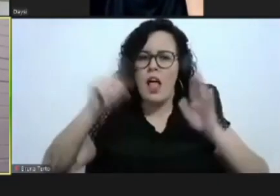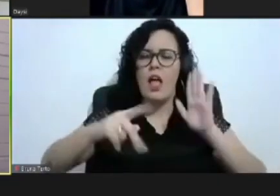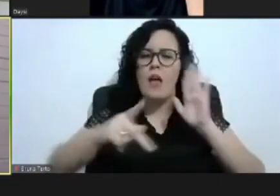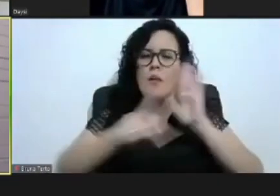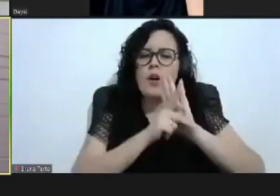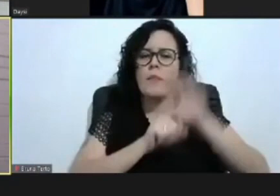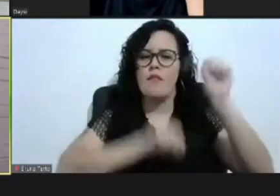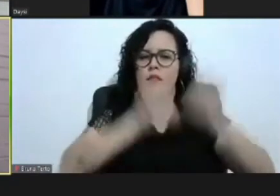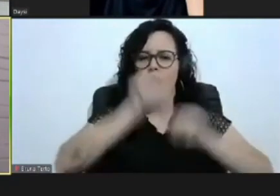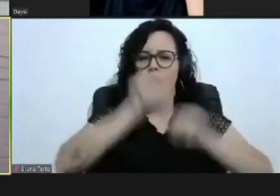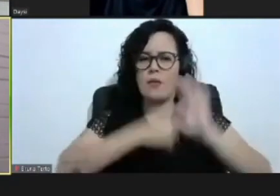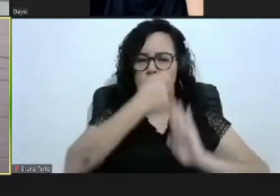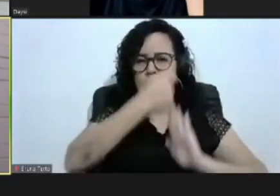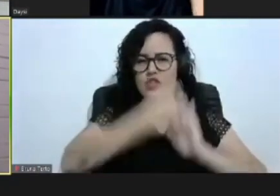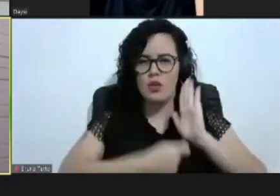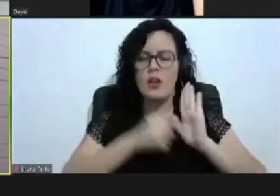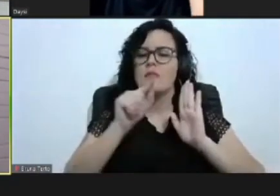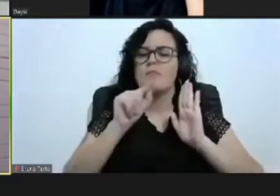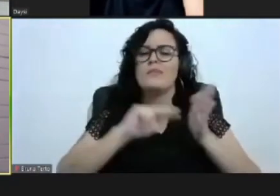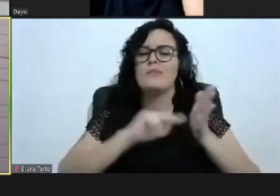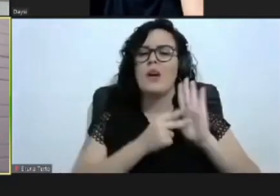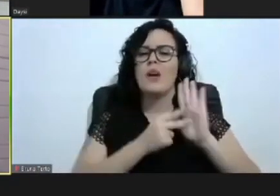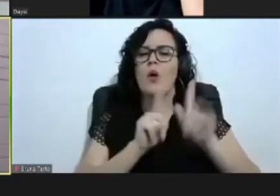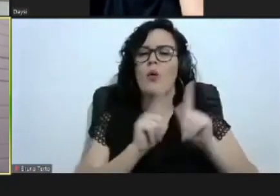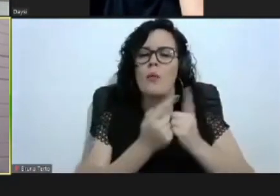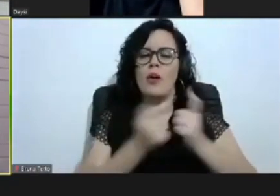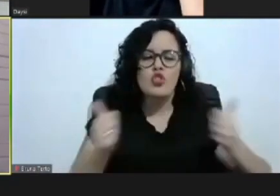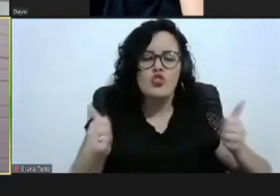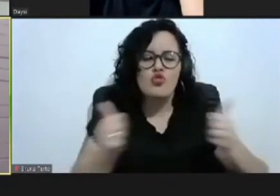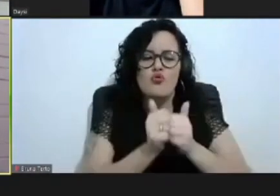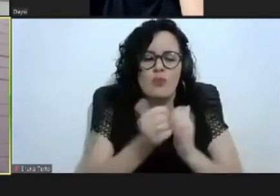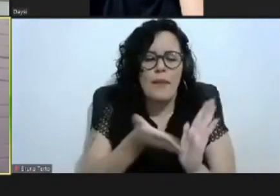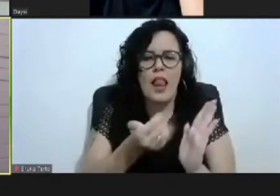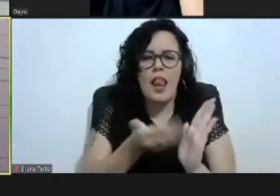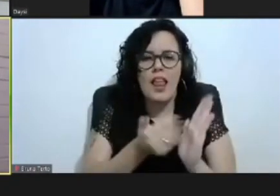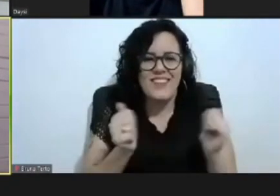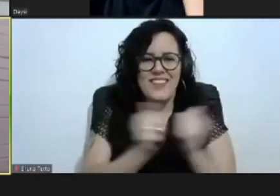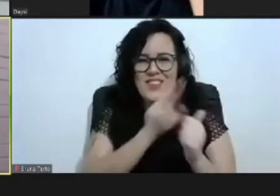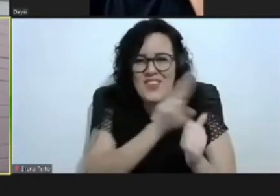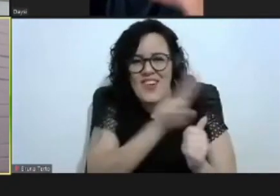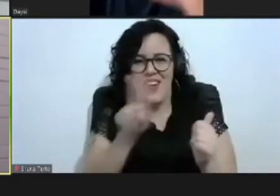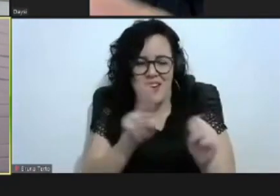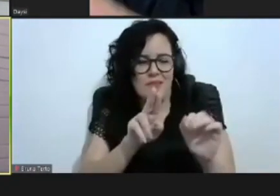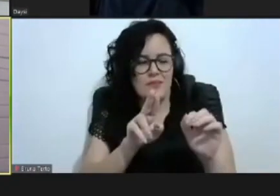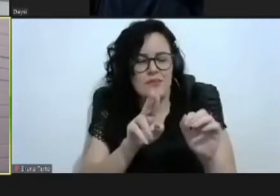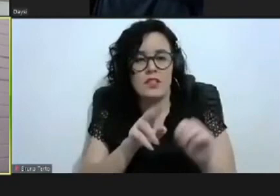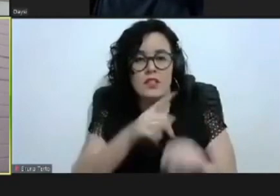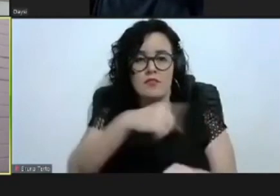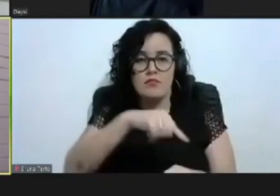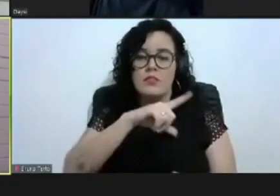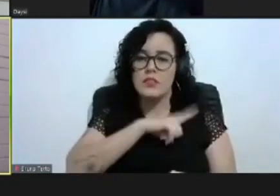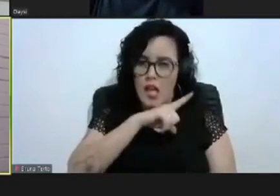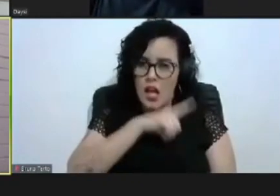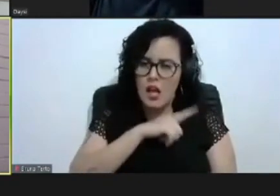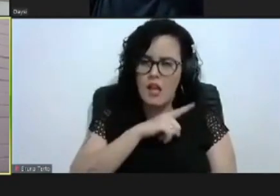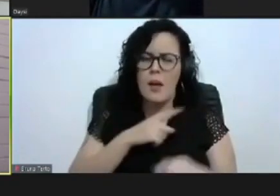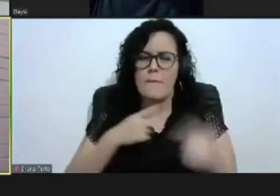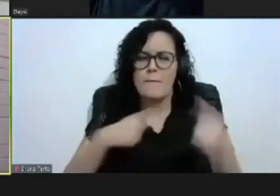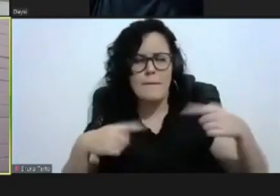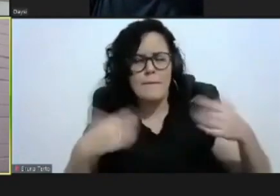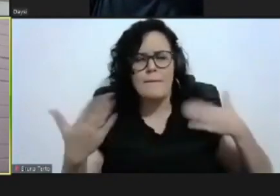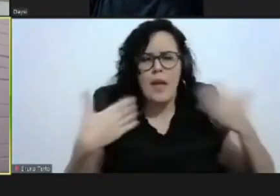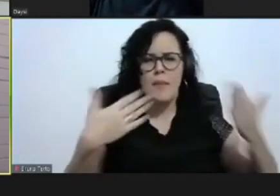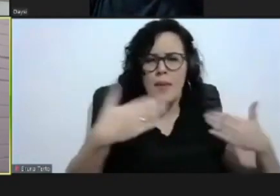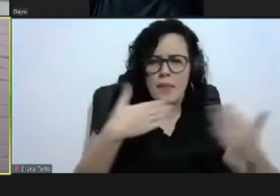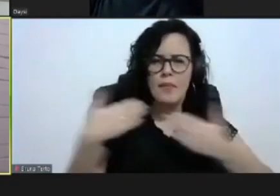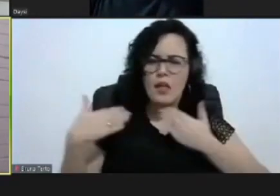chama Juntos pelo Livro. Então esse grupo tem tomado algumas medidas interessantes, questionou curadoria